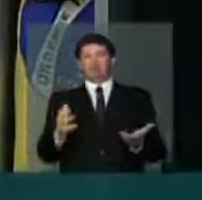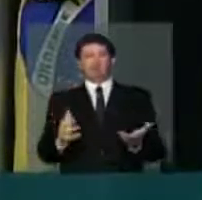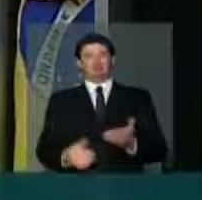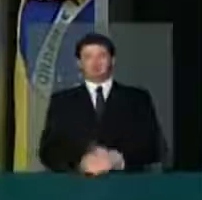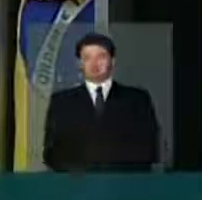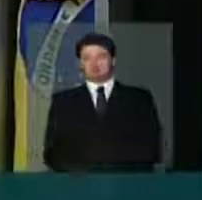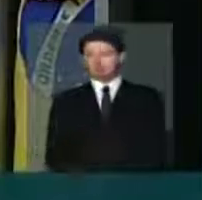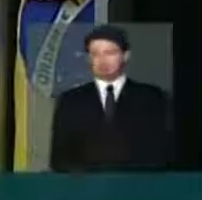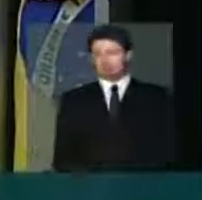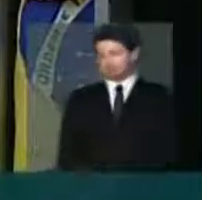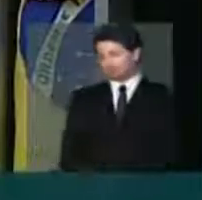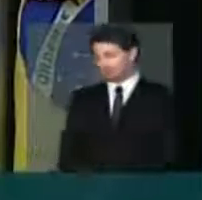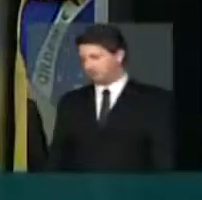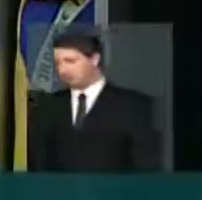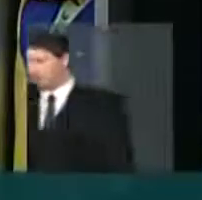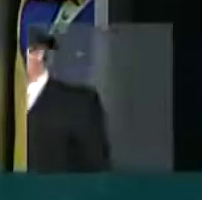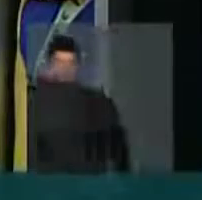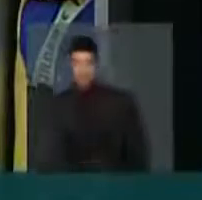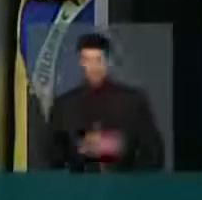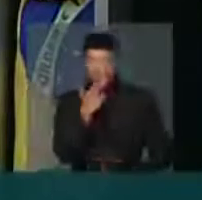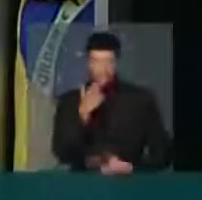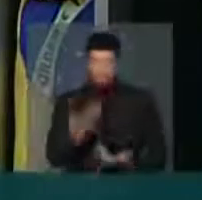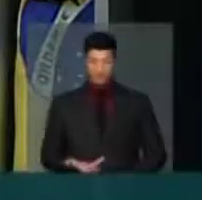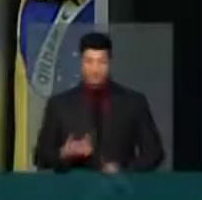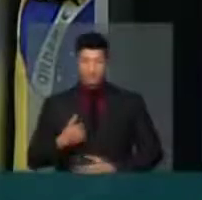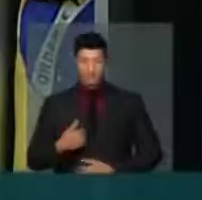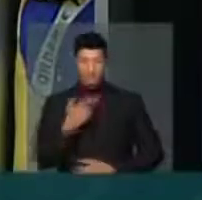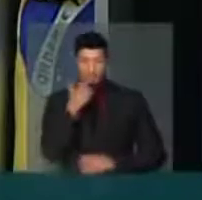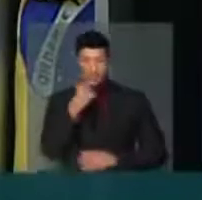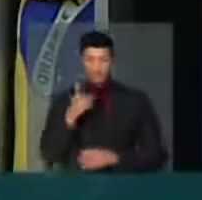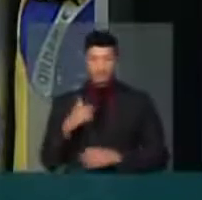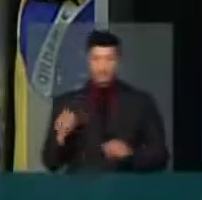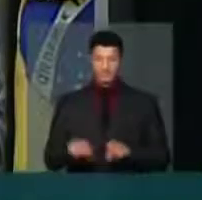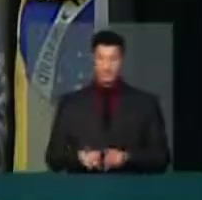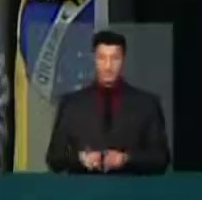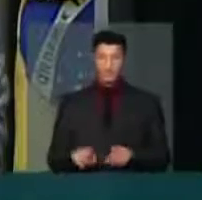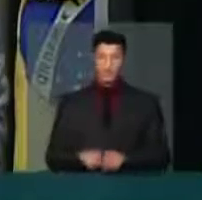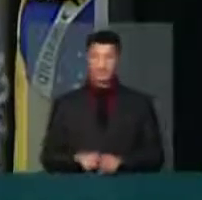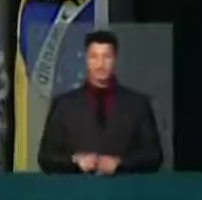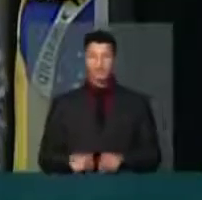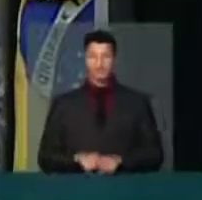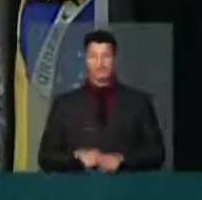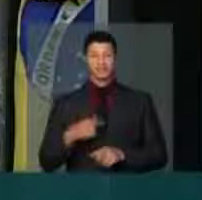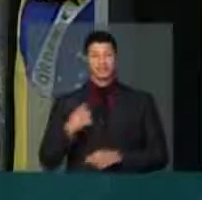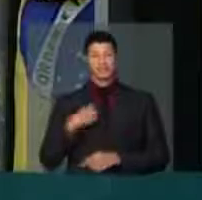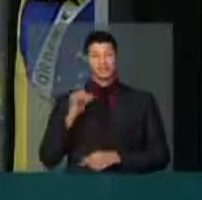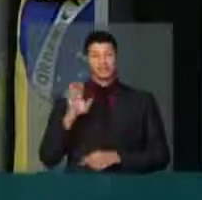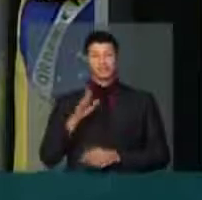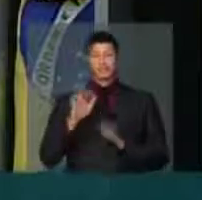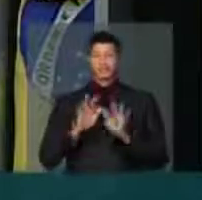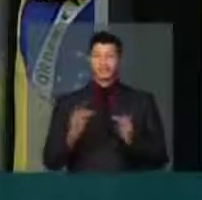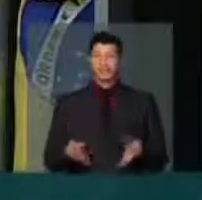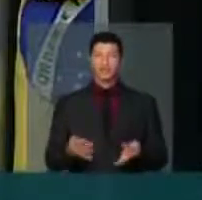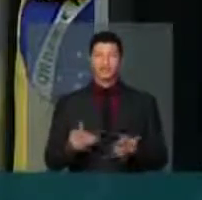senhoras deputados, não se enganem, é uma peça de ficção, só